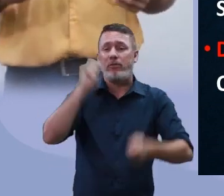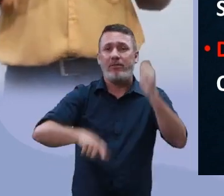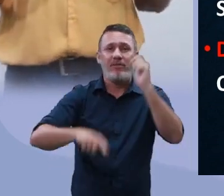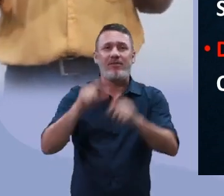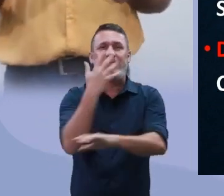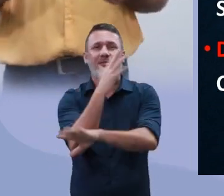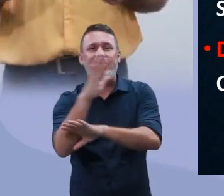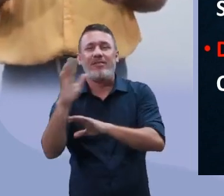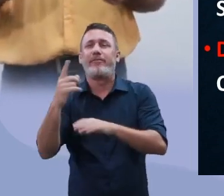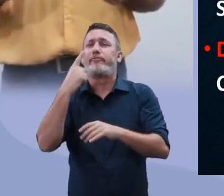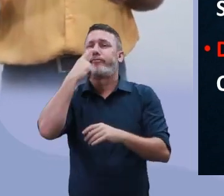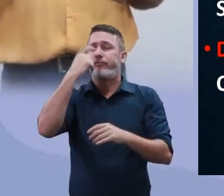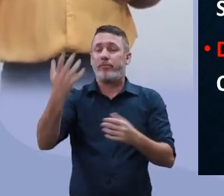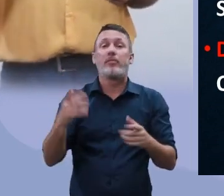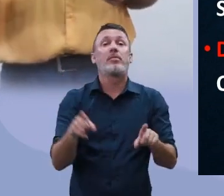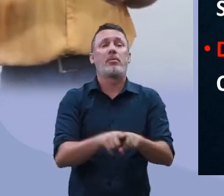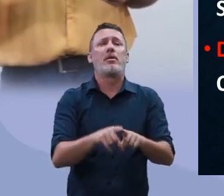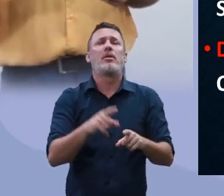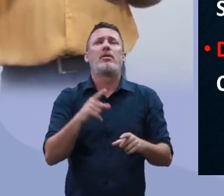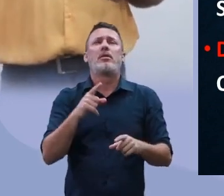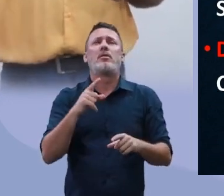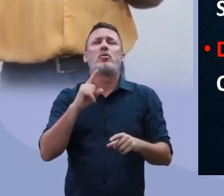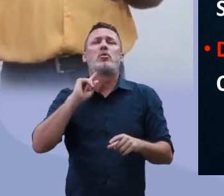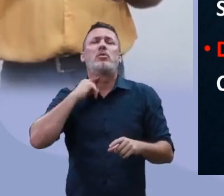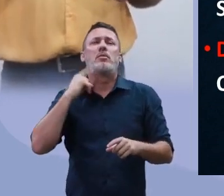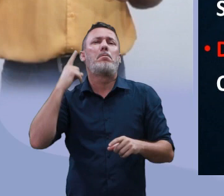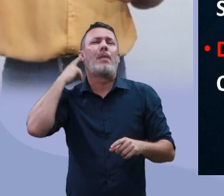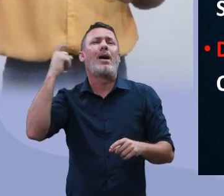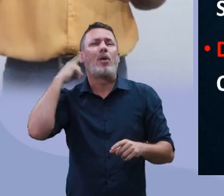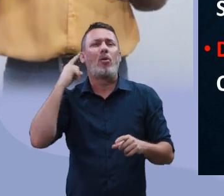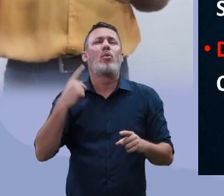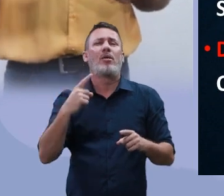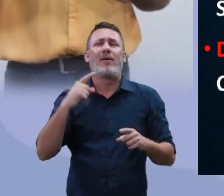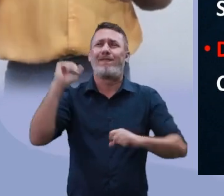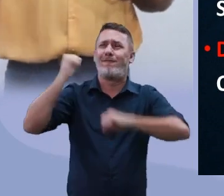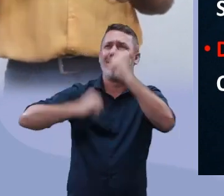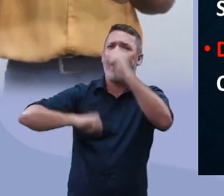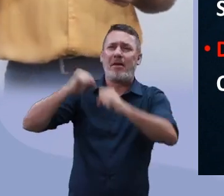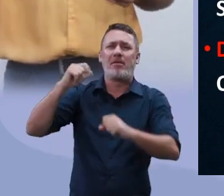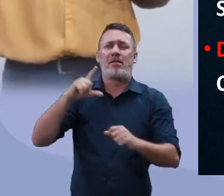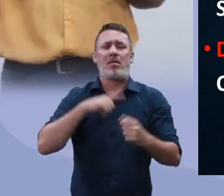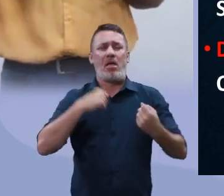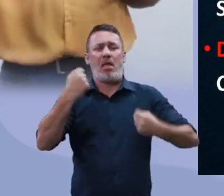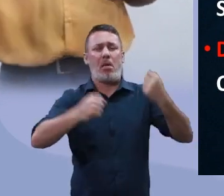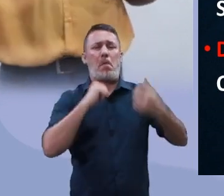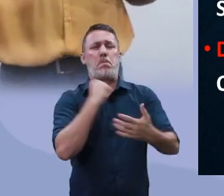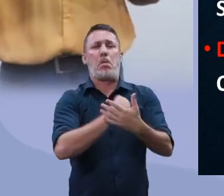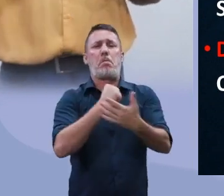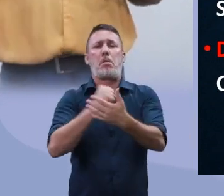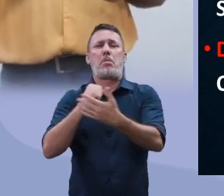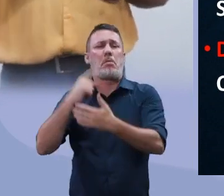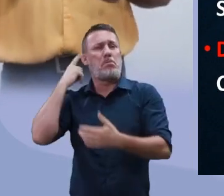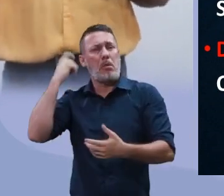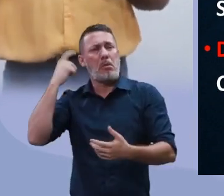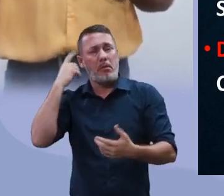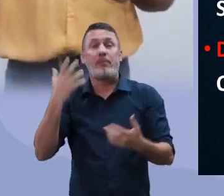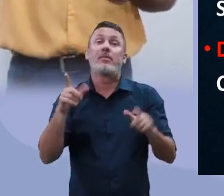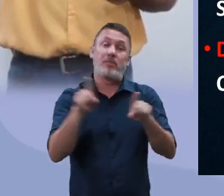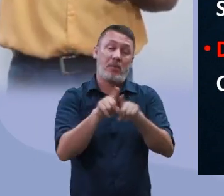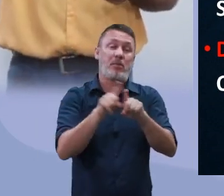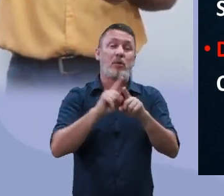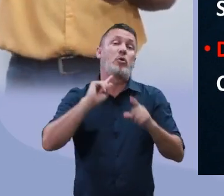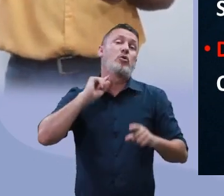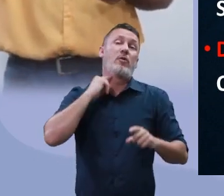temos nas áreas ainda florestadas. A poluição sonora, que é no caso aí, os barulhos da indústria, as buzinas, né, e tudo mais. E assim